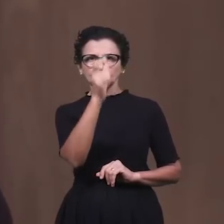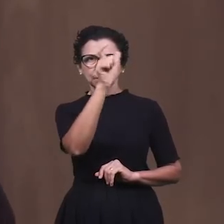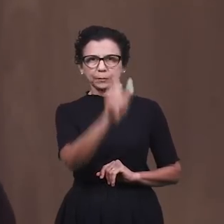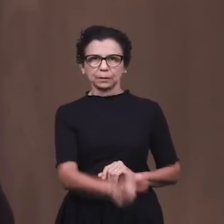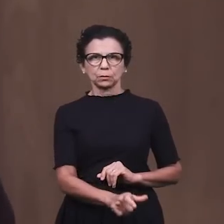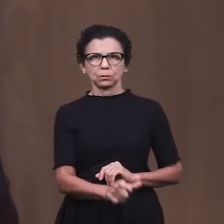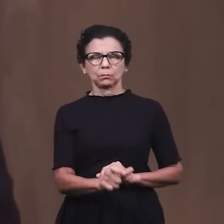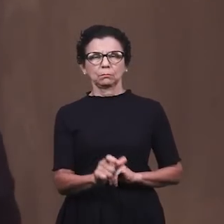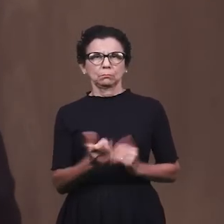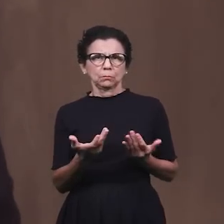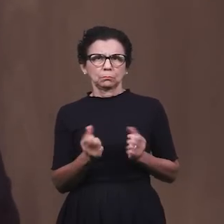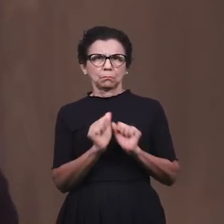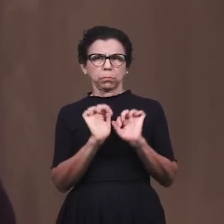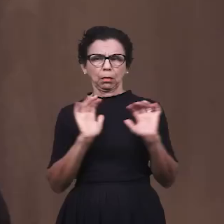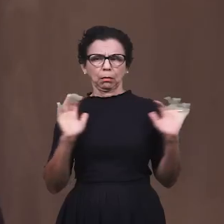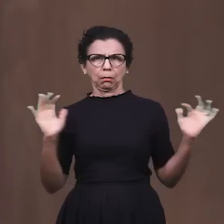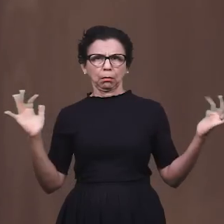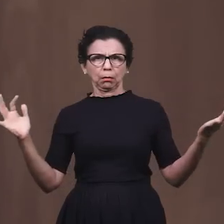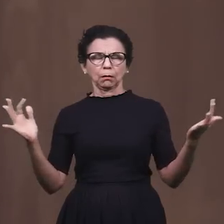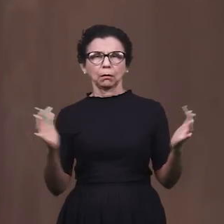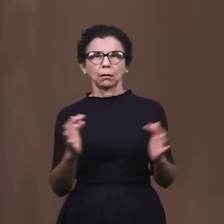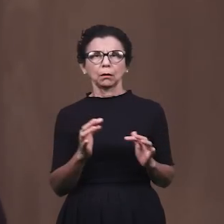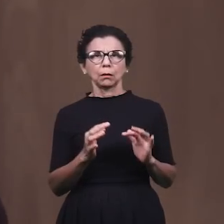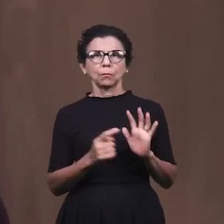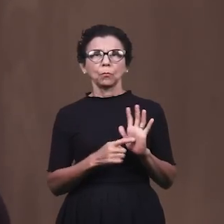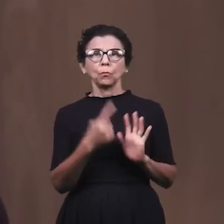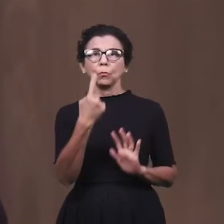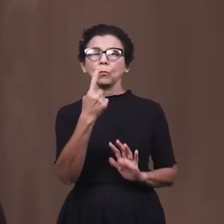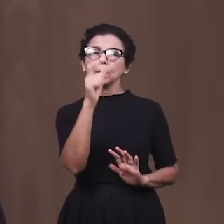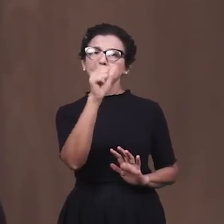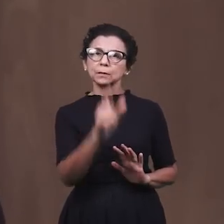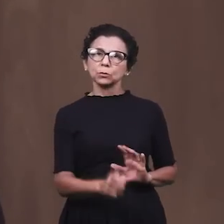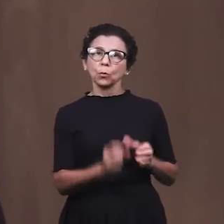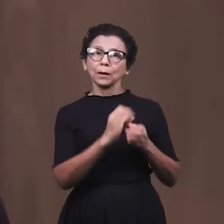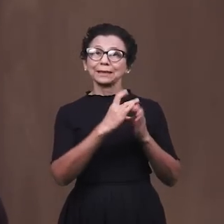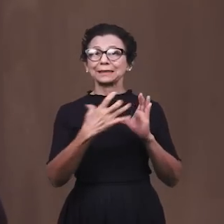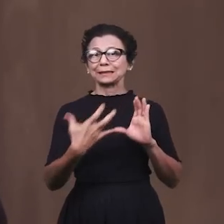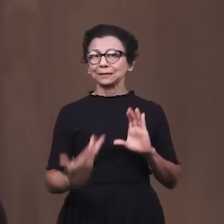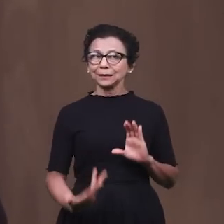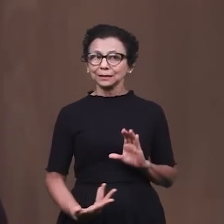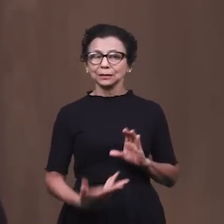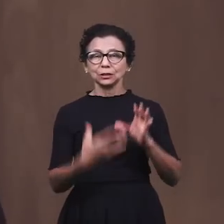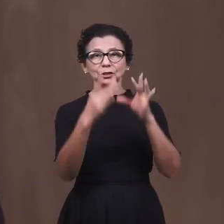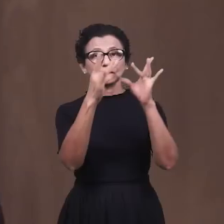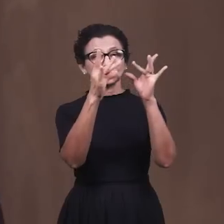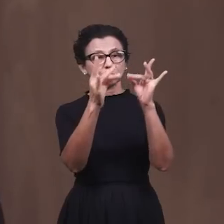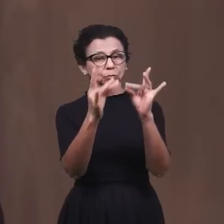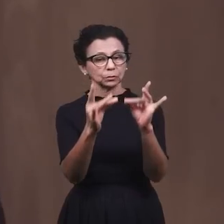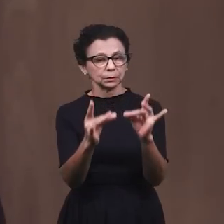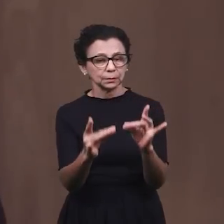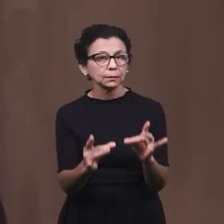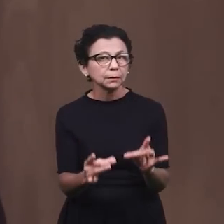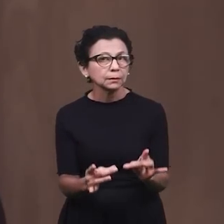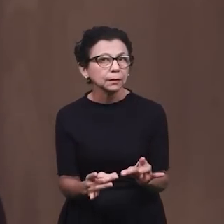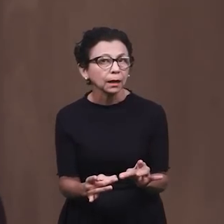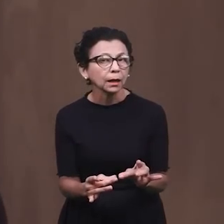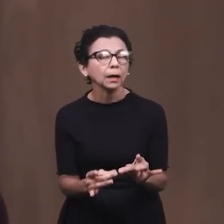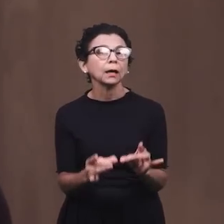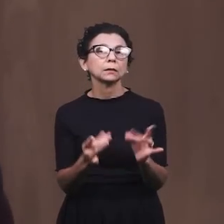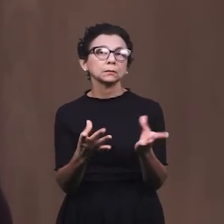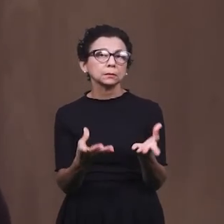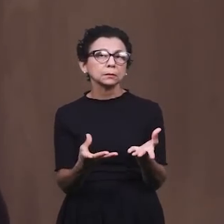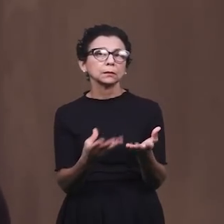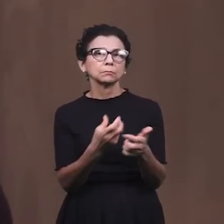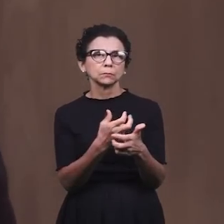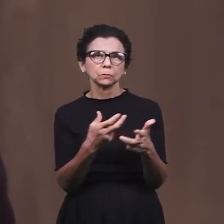aos dons espirituais. Porque o Senhor mostrou os detalhes a respeito da pessoa, detalhando ali a